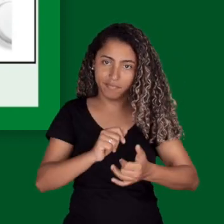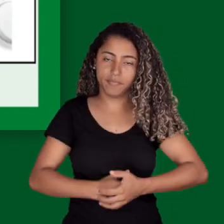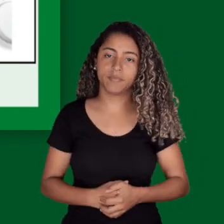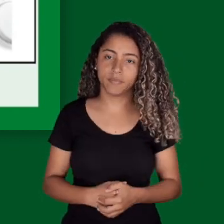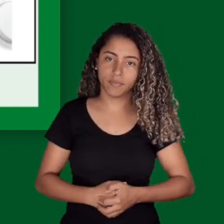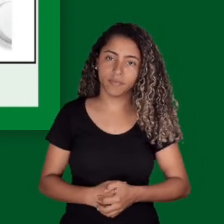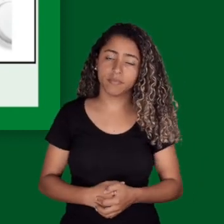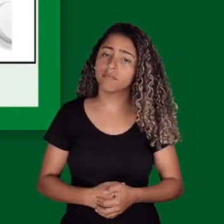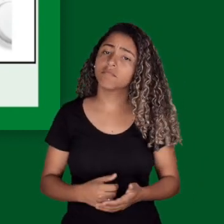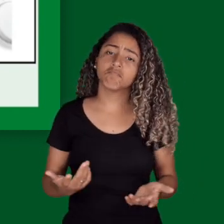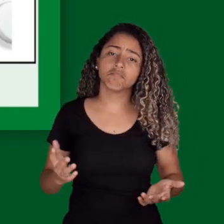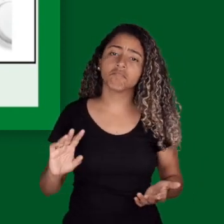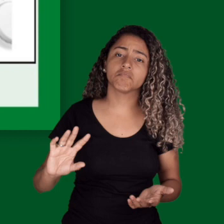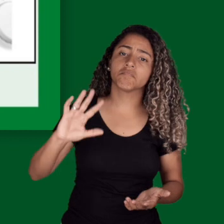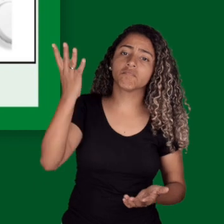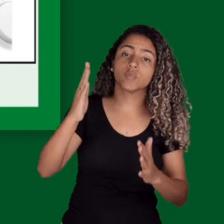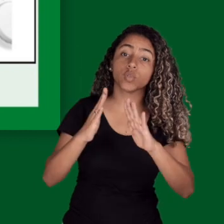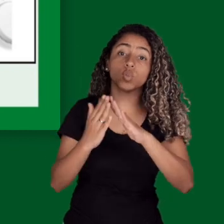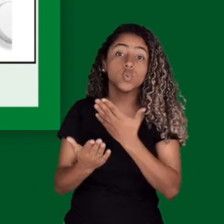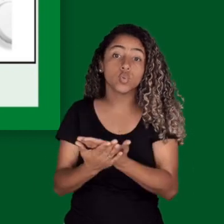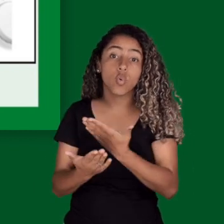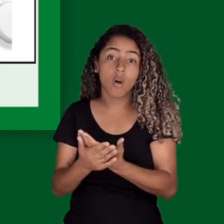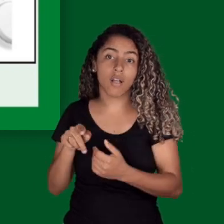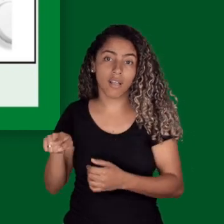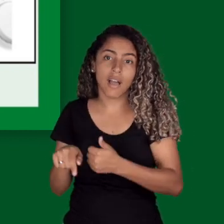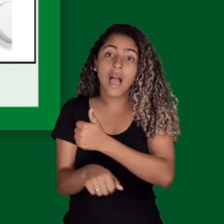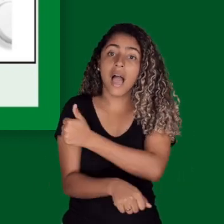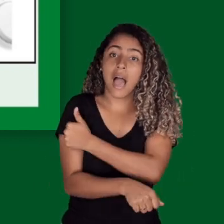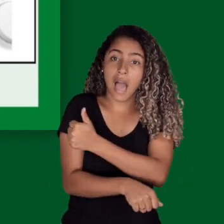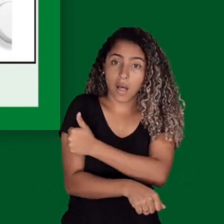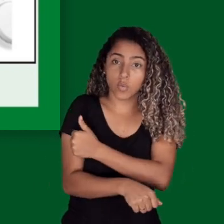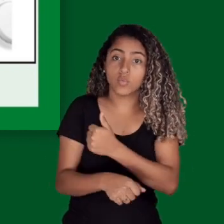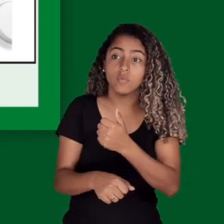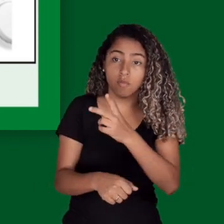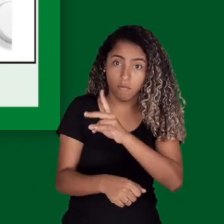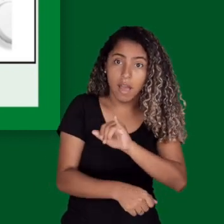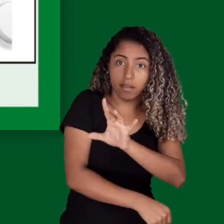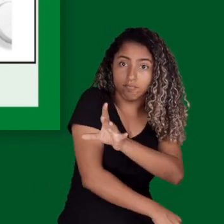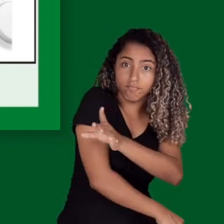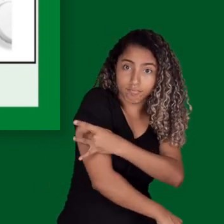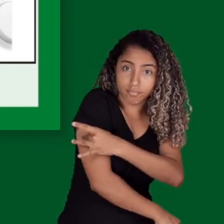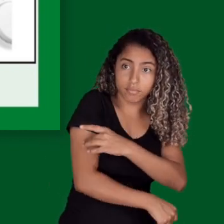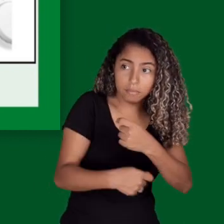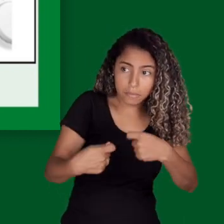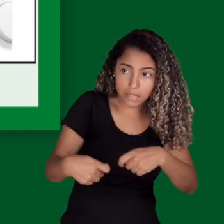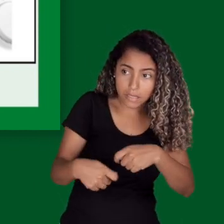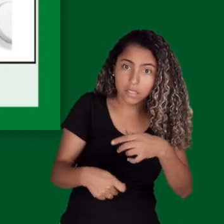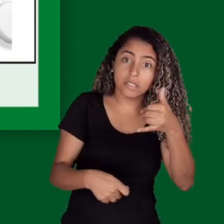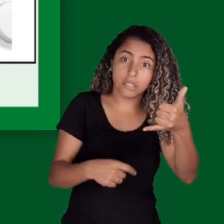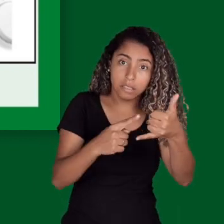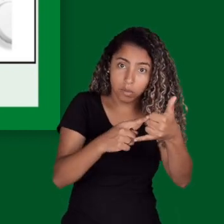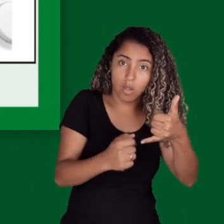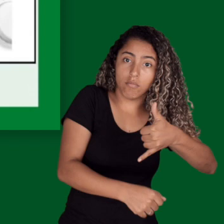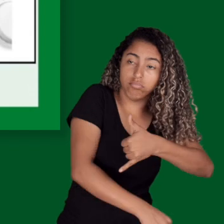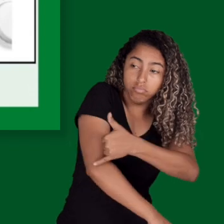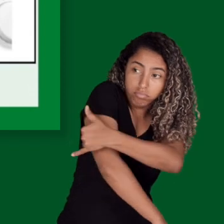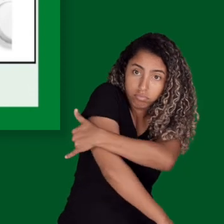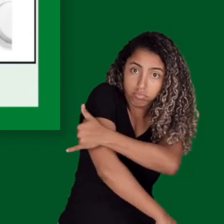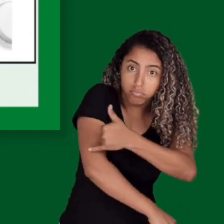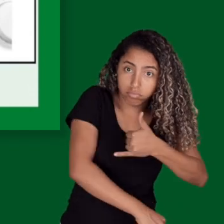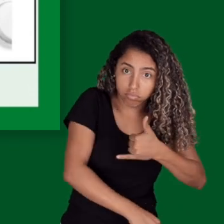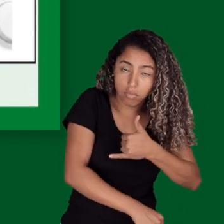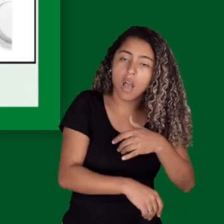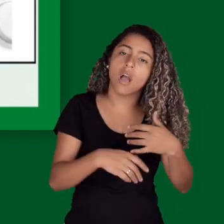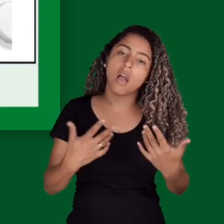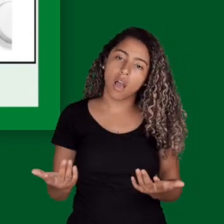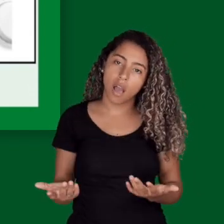celular. Então, na escola, se o aluno ele usa o sensor de glicose e ele faz a leitura desse sensor através